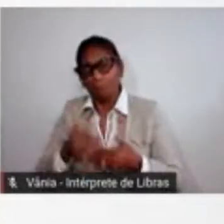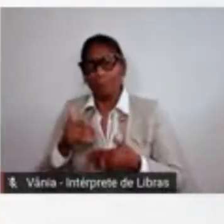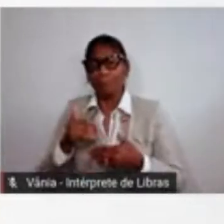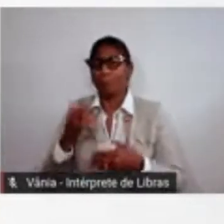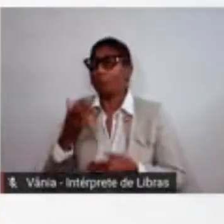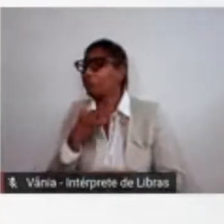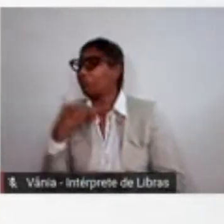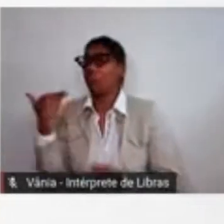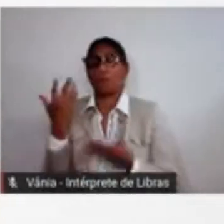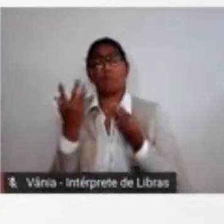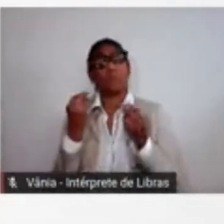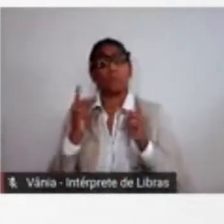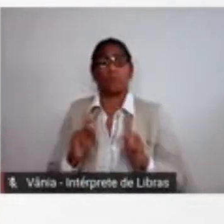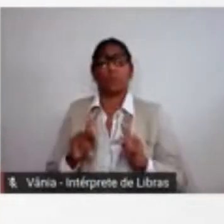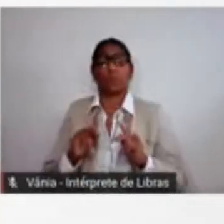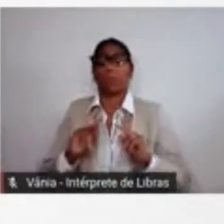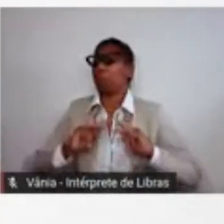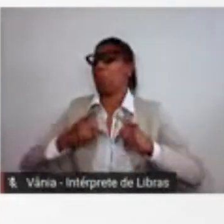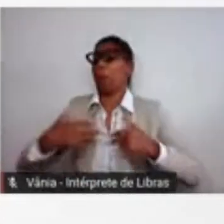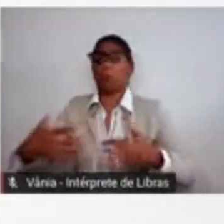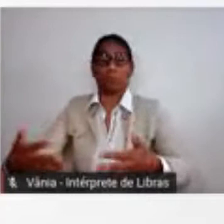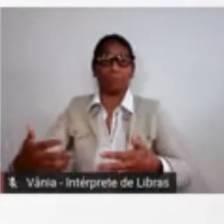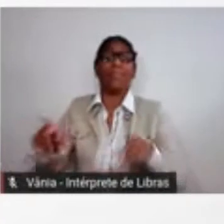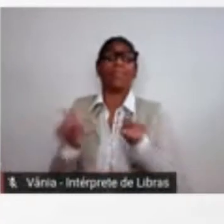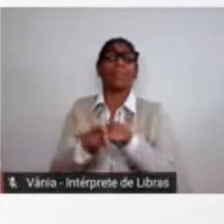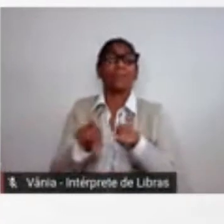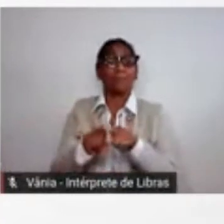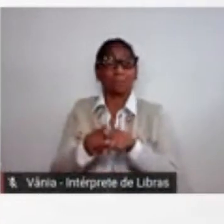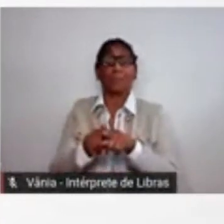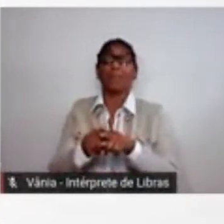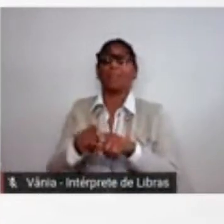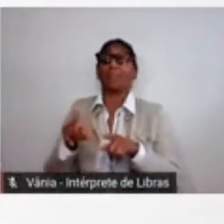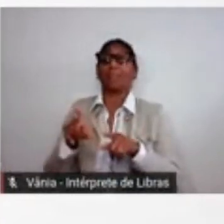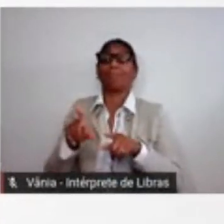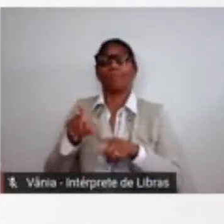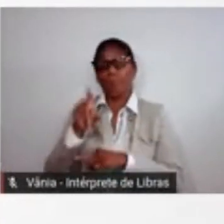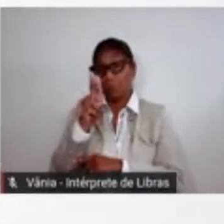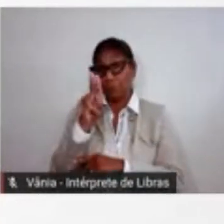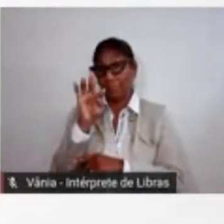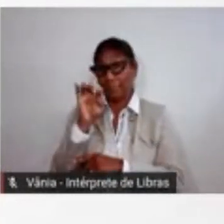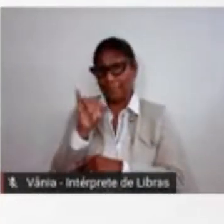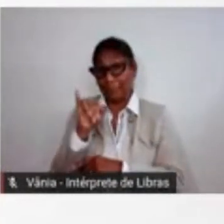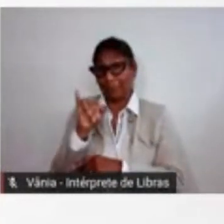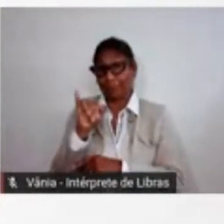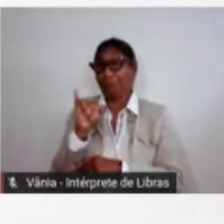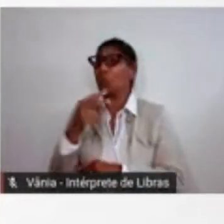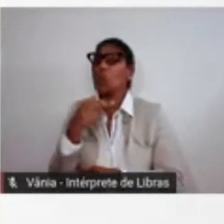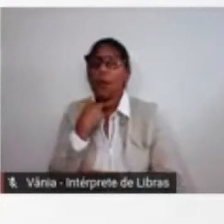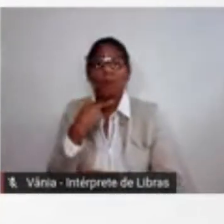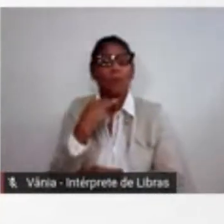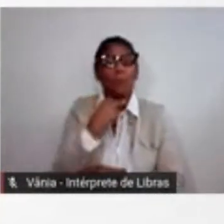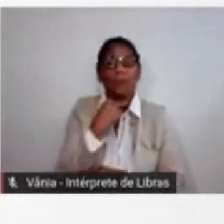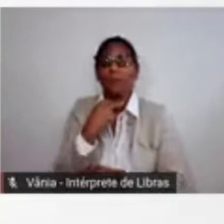tantas pessoas na nossa sociedade e que ocupa boa parte dos leitos de UTI que a gente tem na estrutura